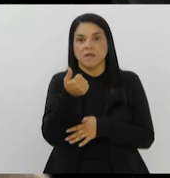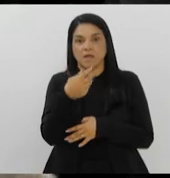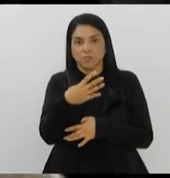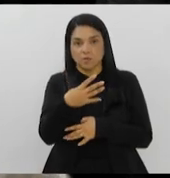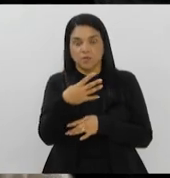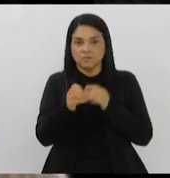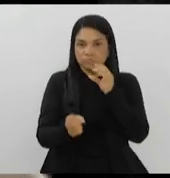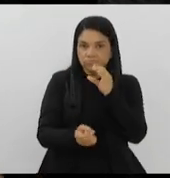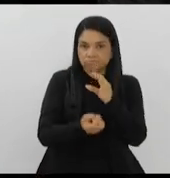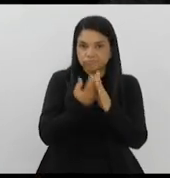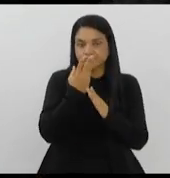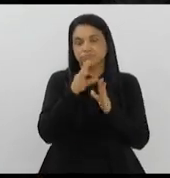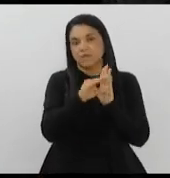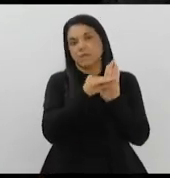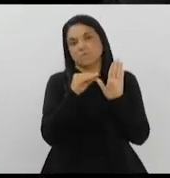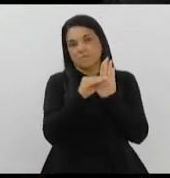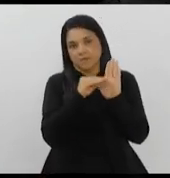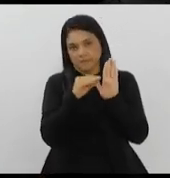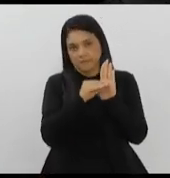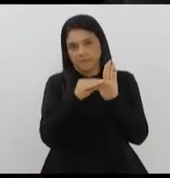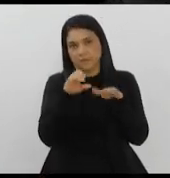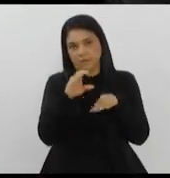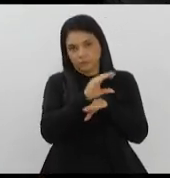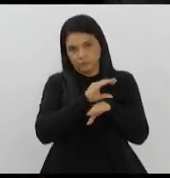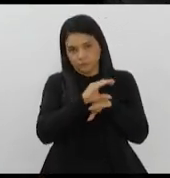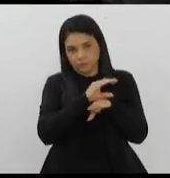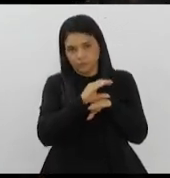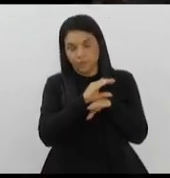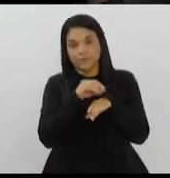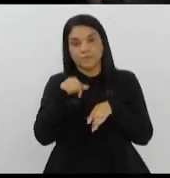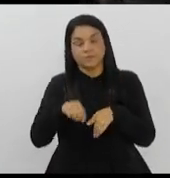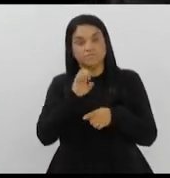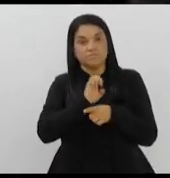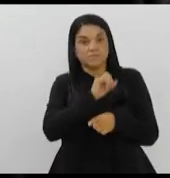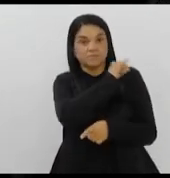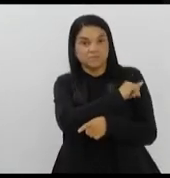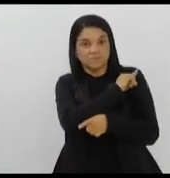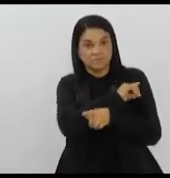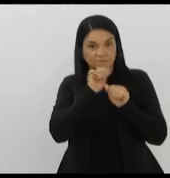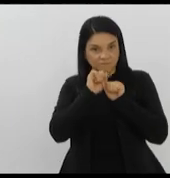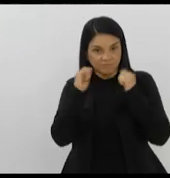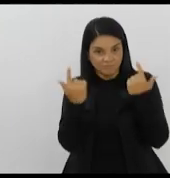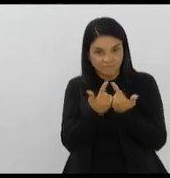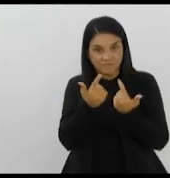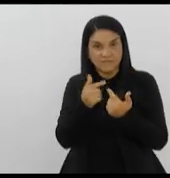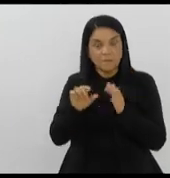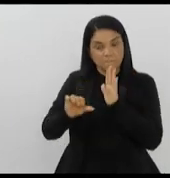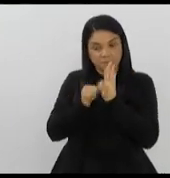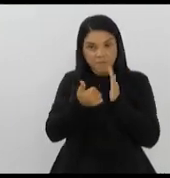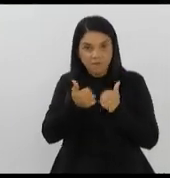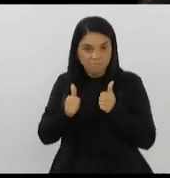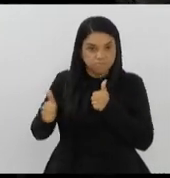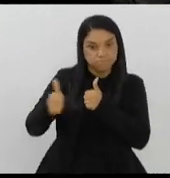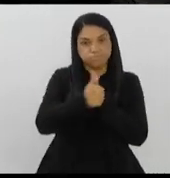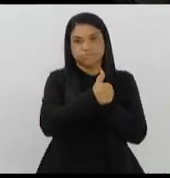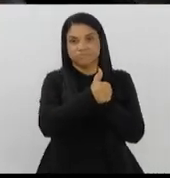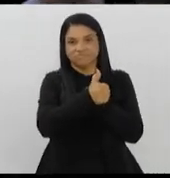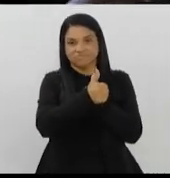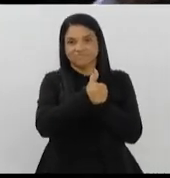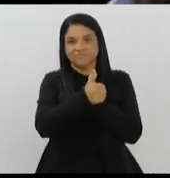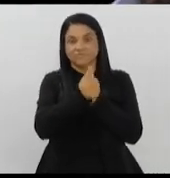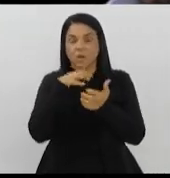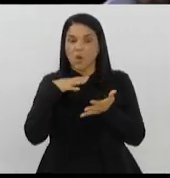desse projeto de emenda à Constituição. E a Assembleia Legislativa do Rio de Janeiro saiu na vanguarda. Quero deixar registrado,